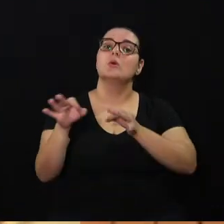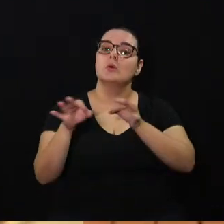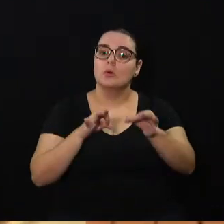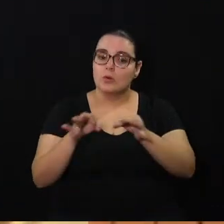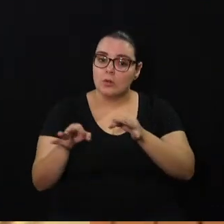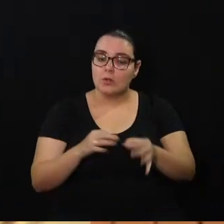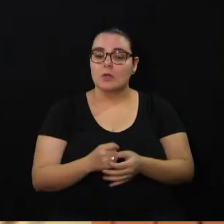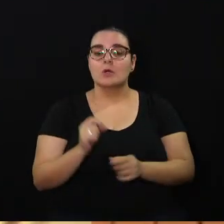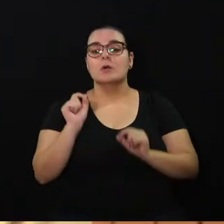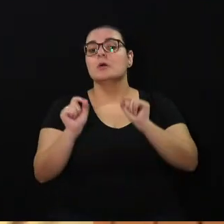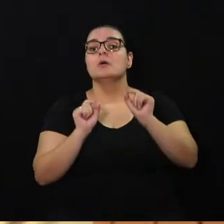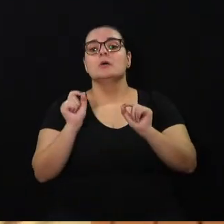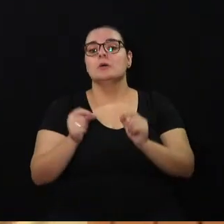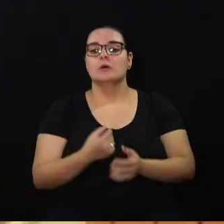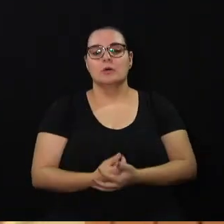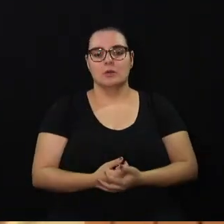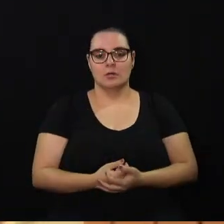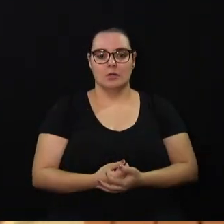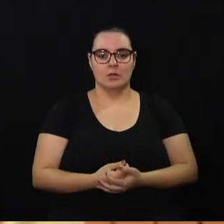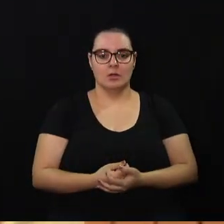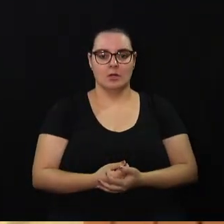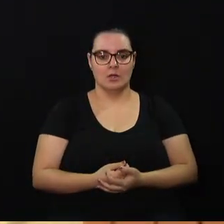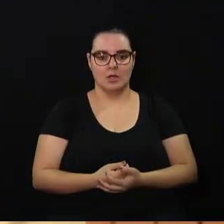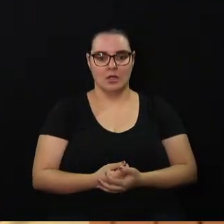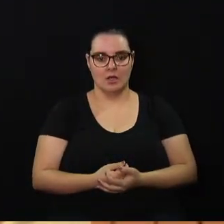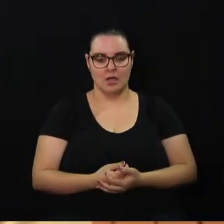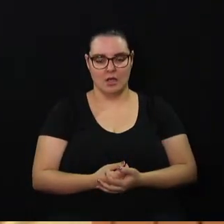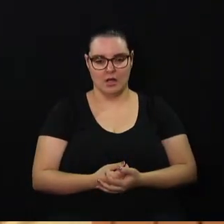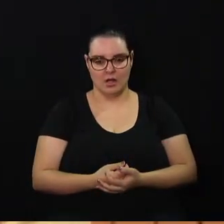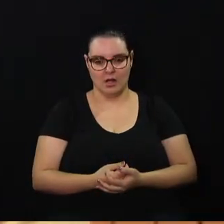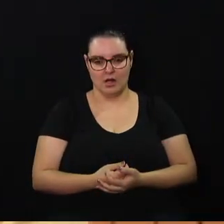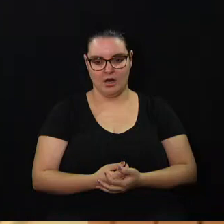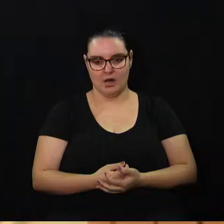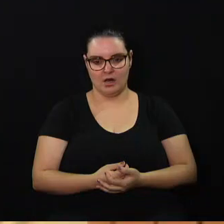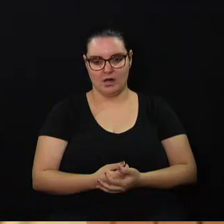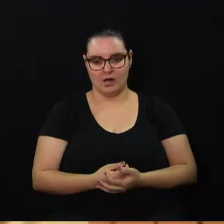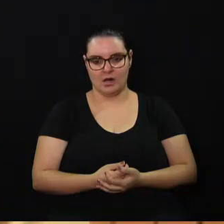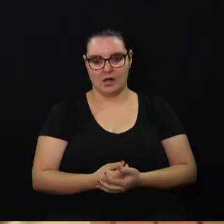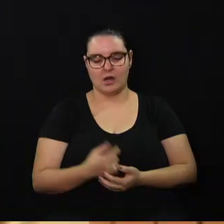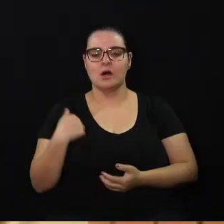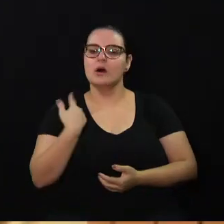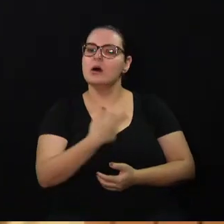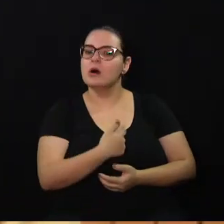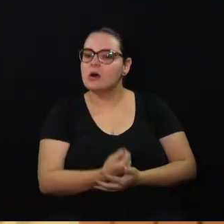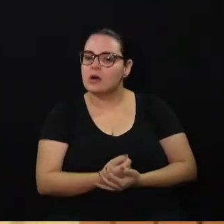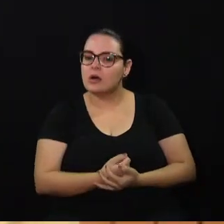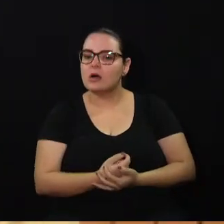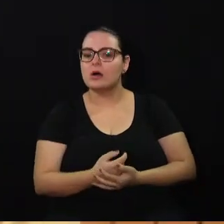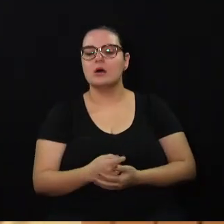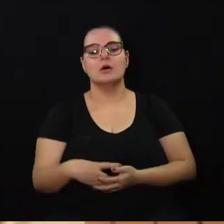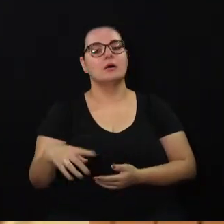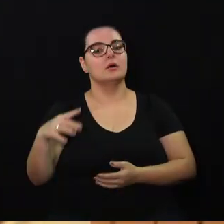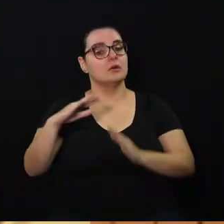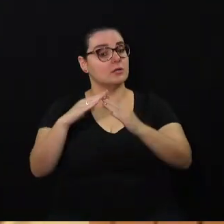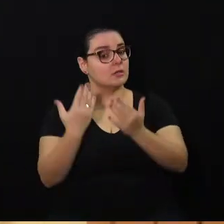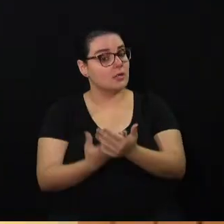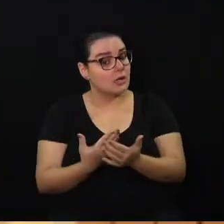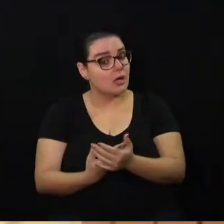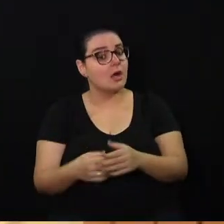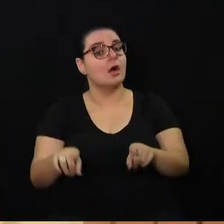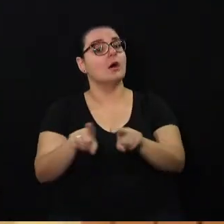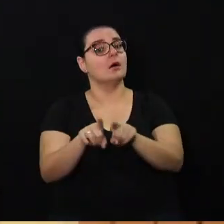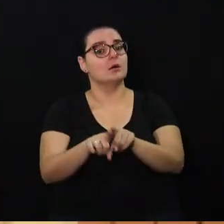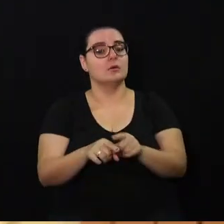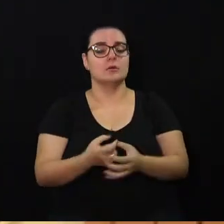um uma dinâmica nós na escola na clínica e mesmo em cava